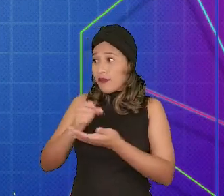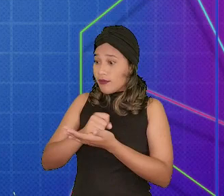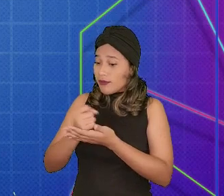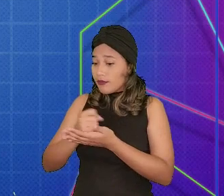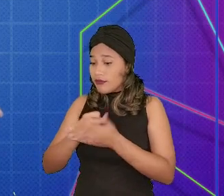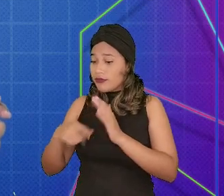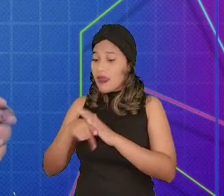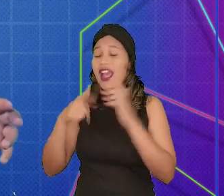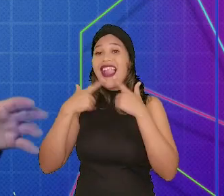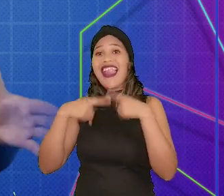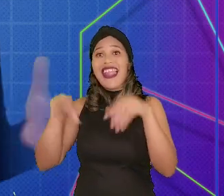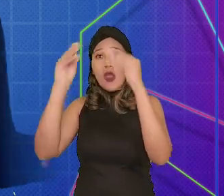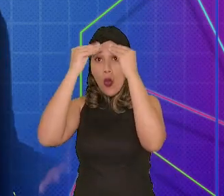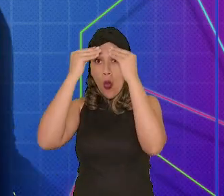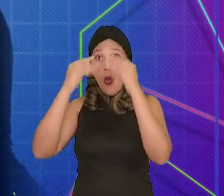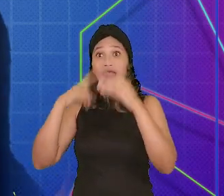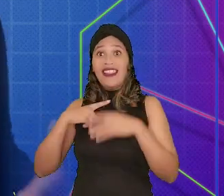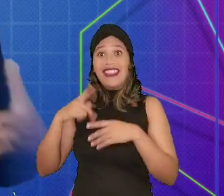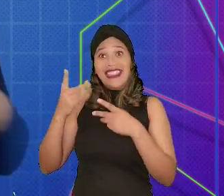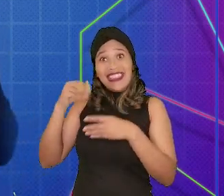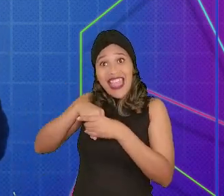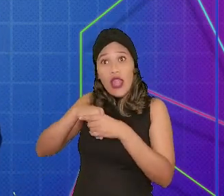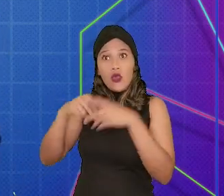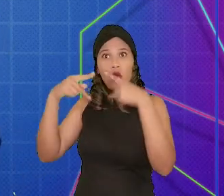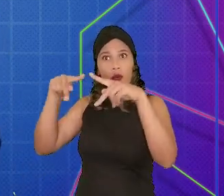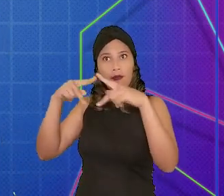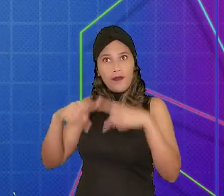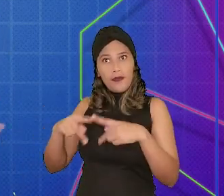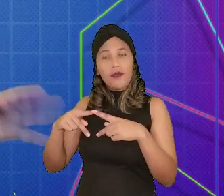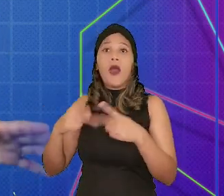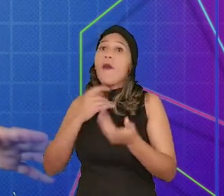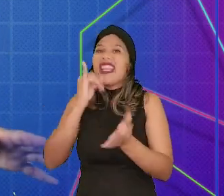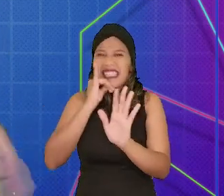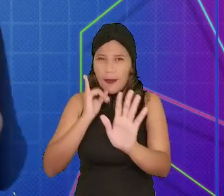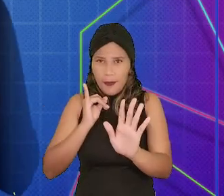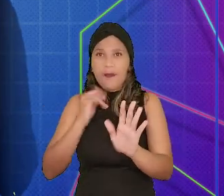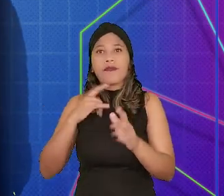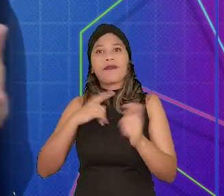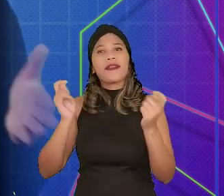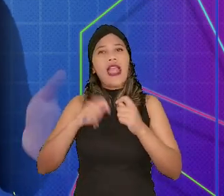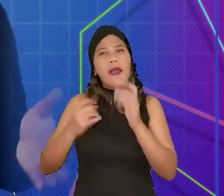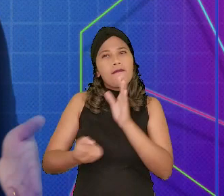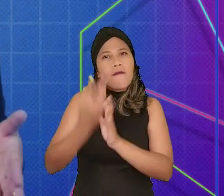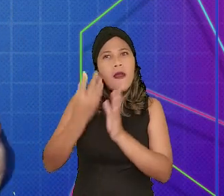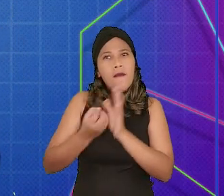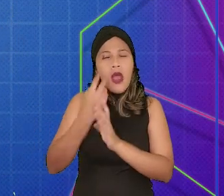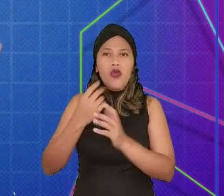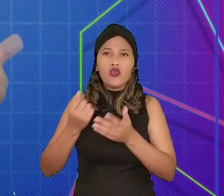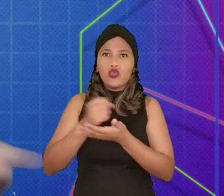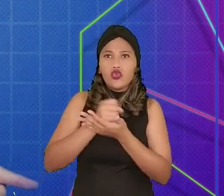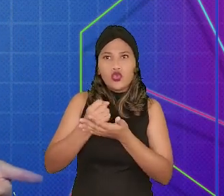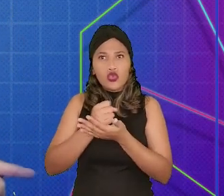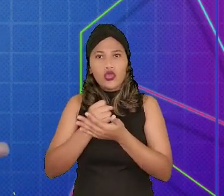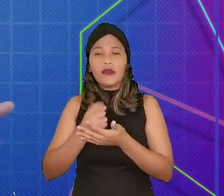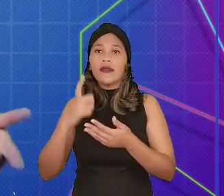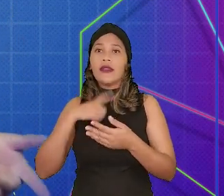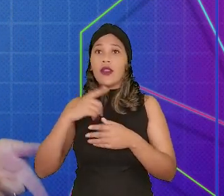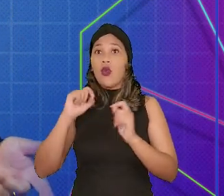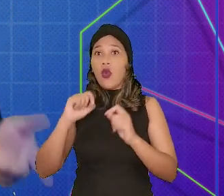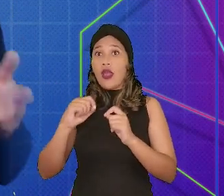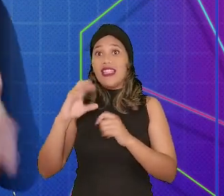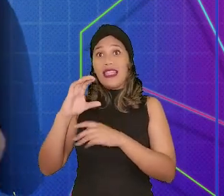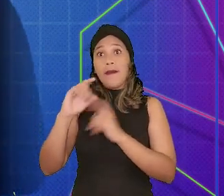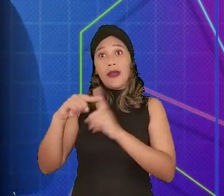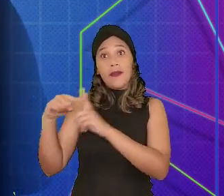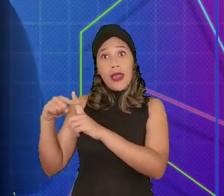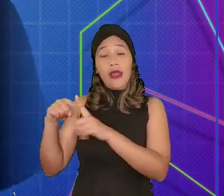ser desenvolvidos por uma linguagem de programação ou por uma engine. Por exemplo, você pode desenvolver o seu jogo pelo JavaScript,